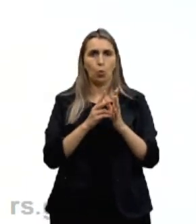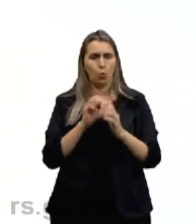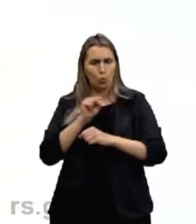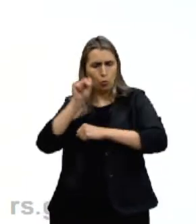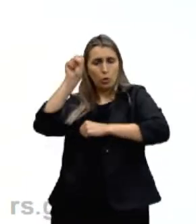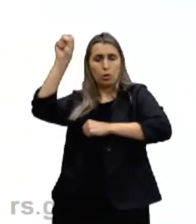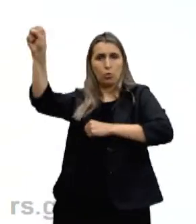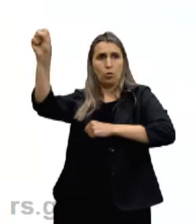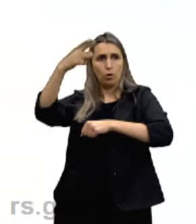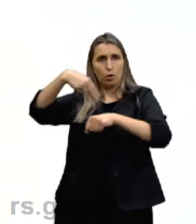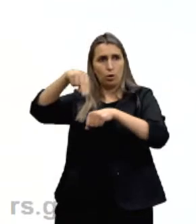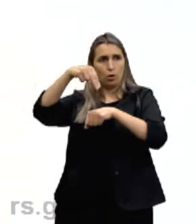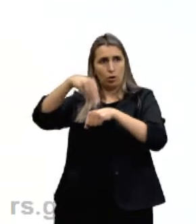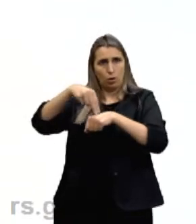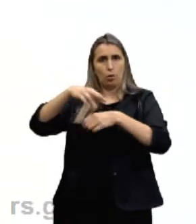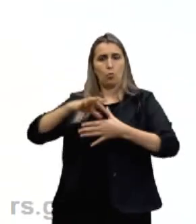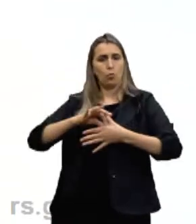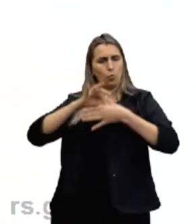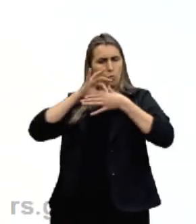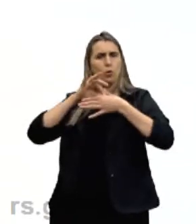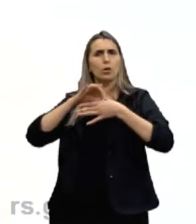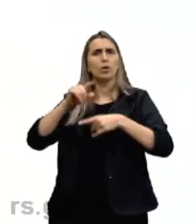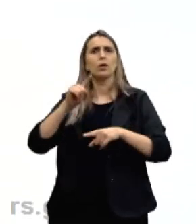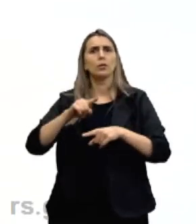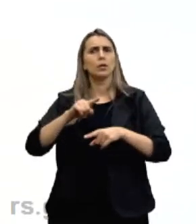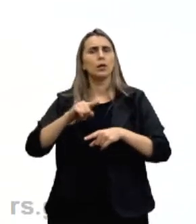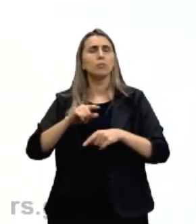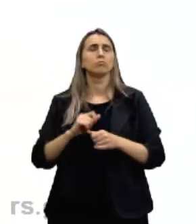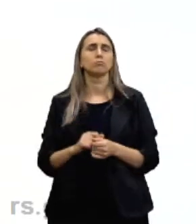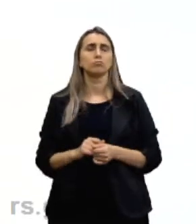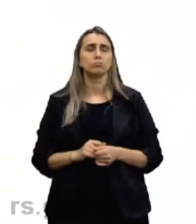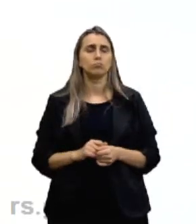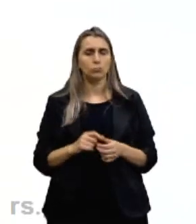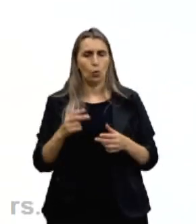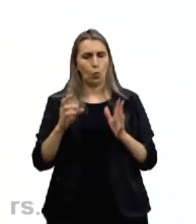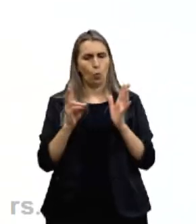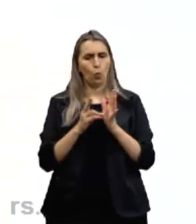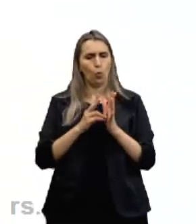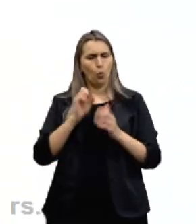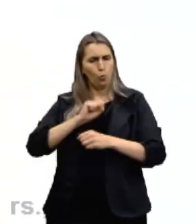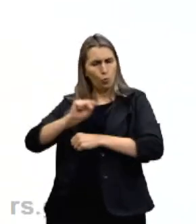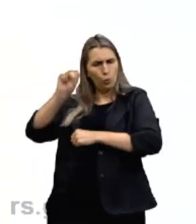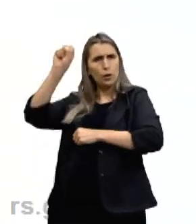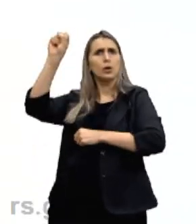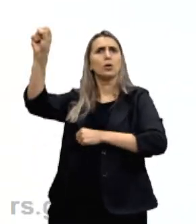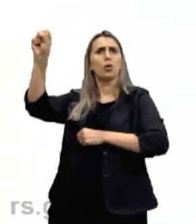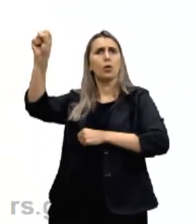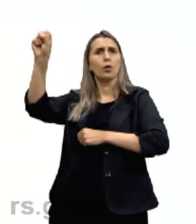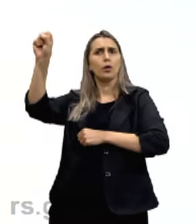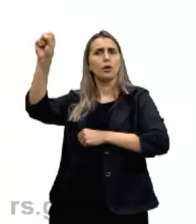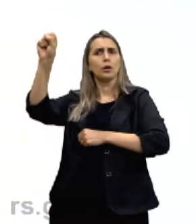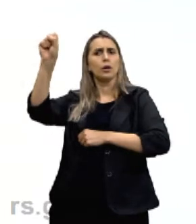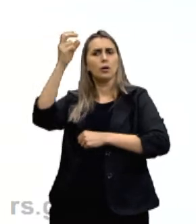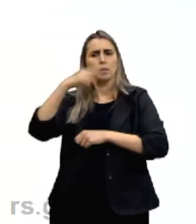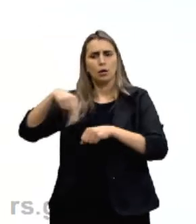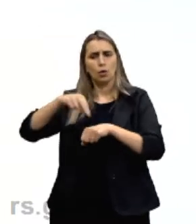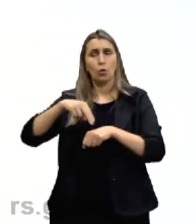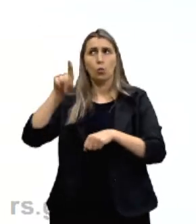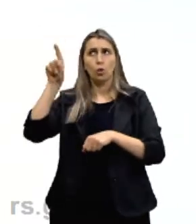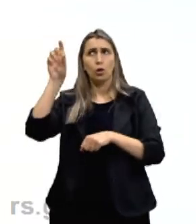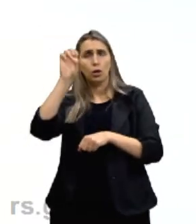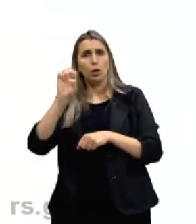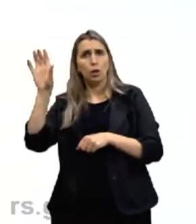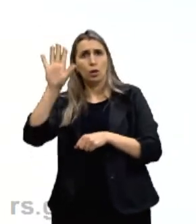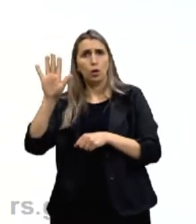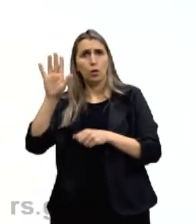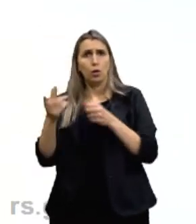grande herói Nacional Essa é a grande sacada da jogada aqui o índio como grande herói Nacional como na Europa os caras